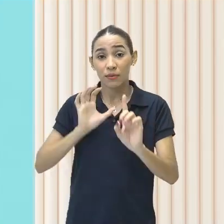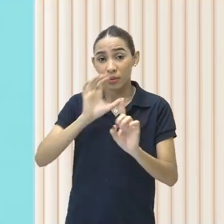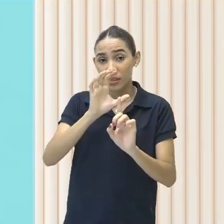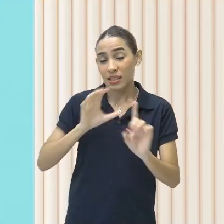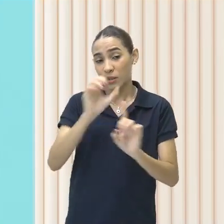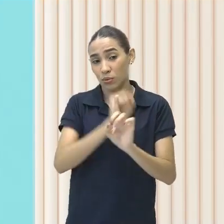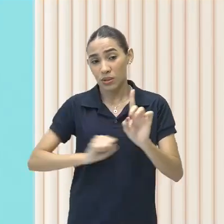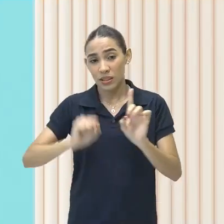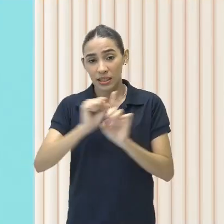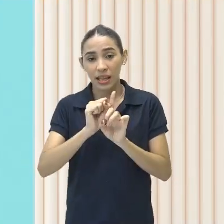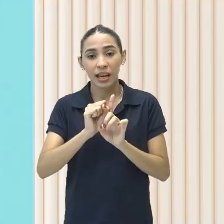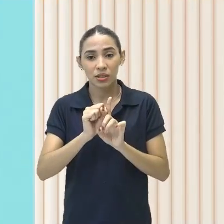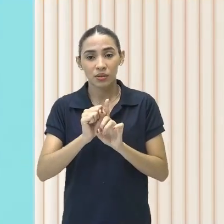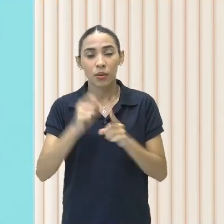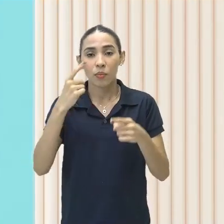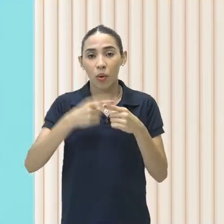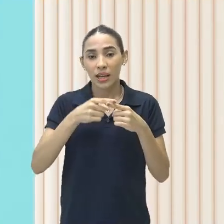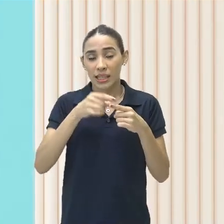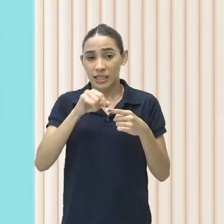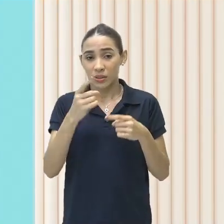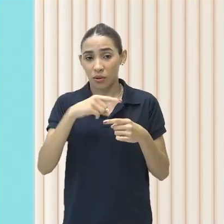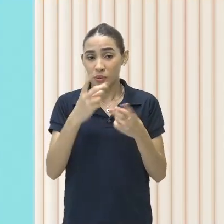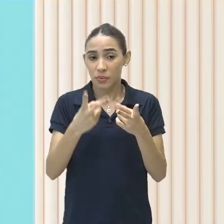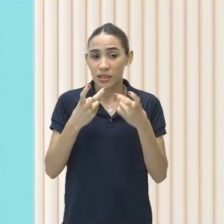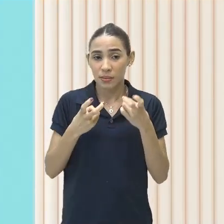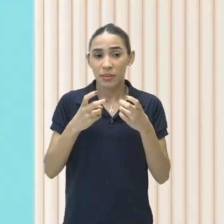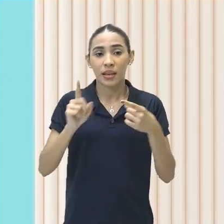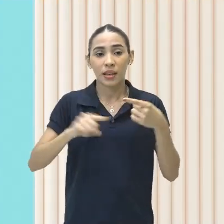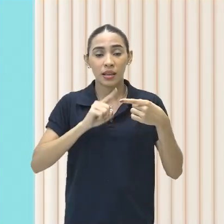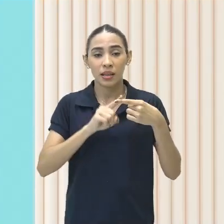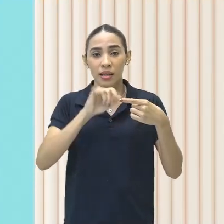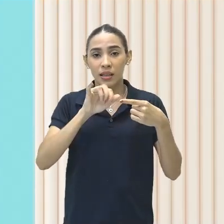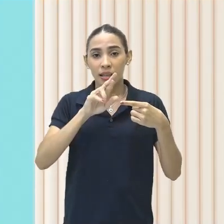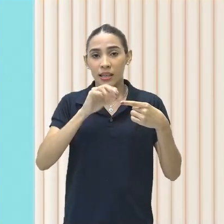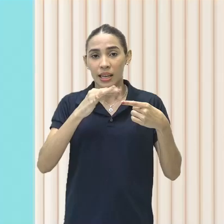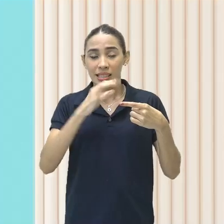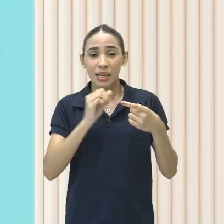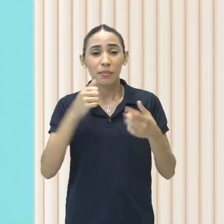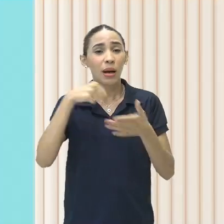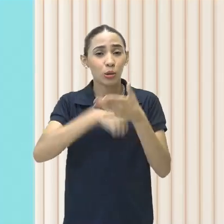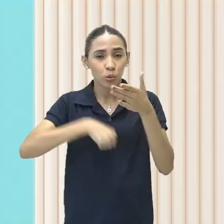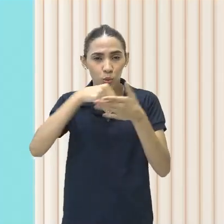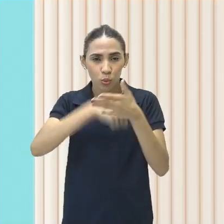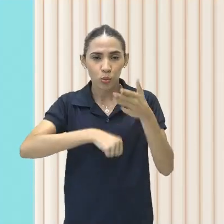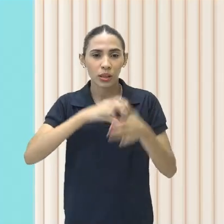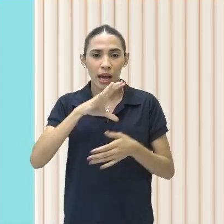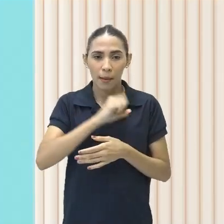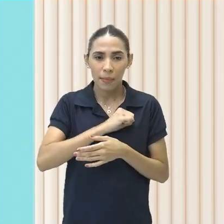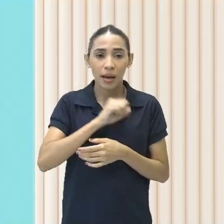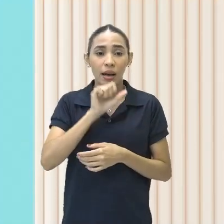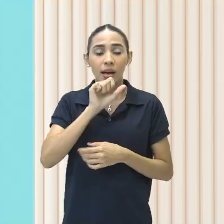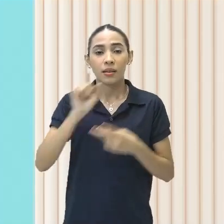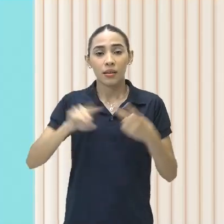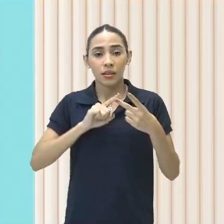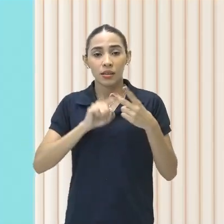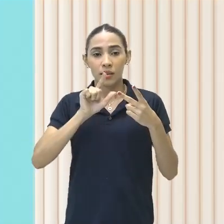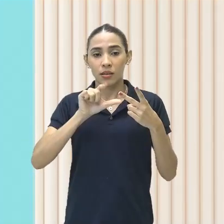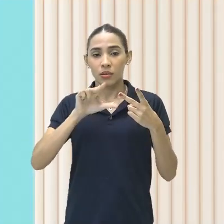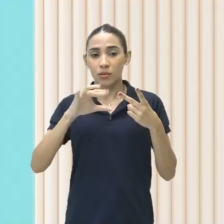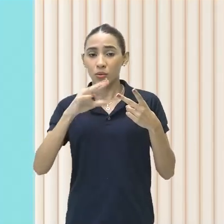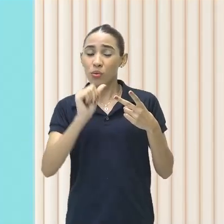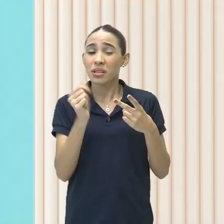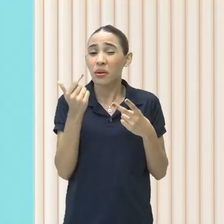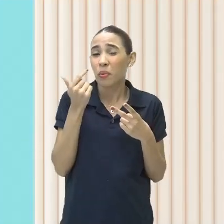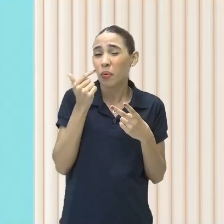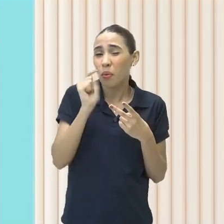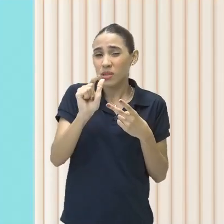Querendo ou não, ela foge. Porque se a gente for ver, a Iracema, ela luta pelo amor dela, né? A Lúcia, ela ainda consegue